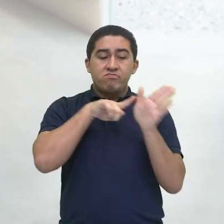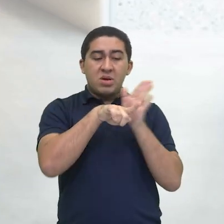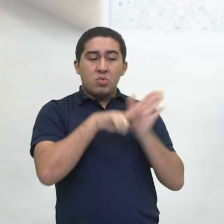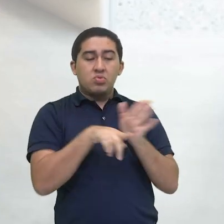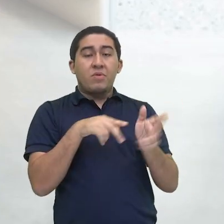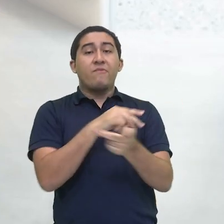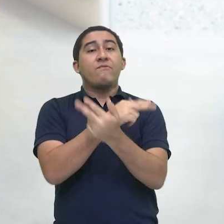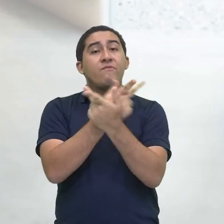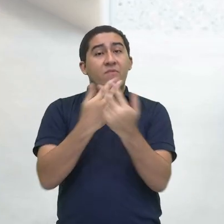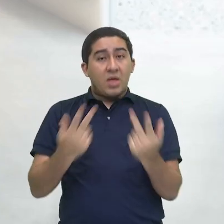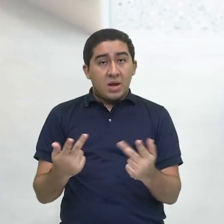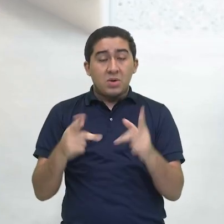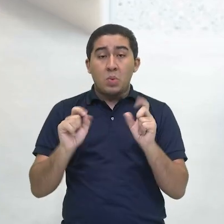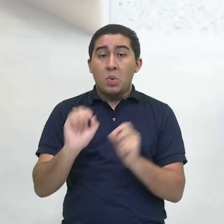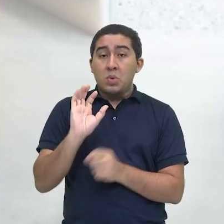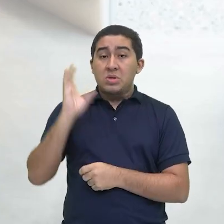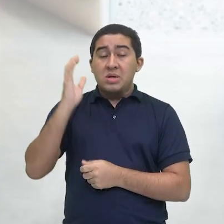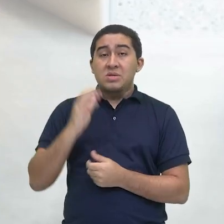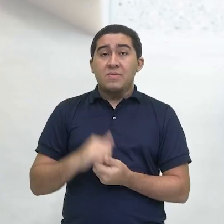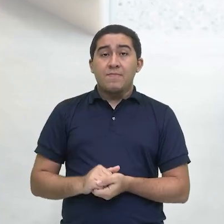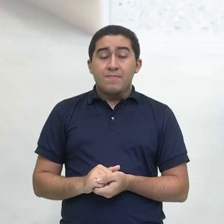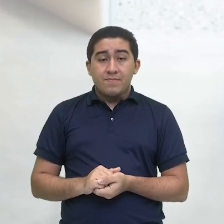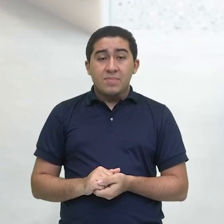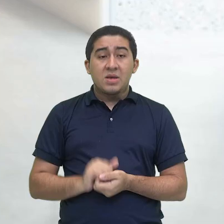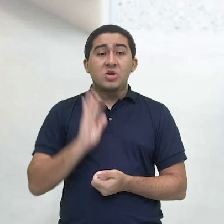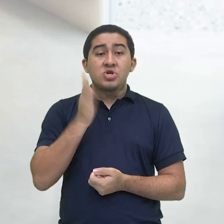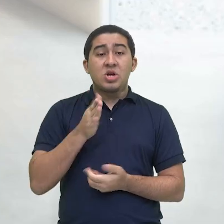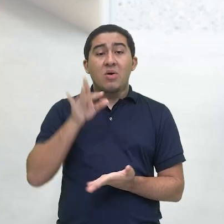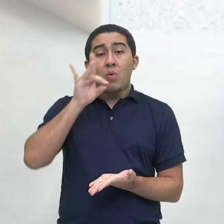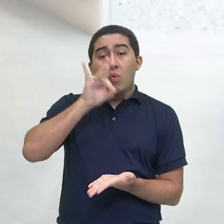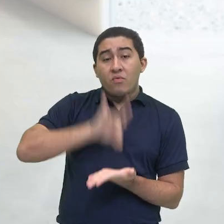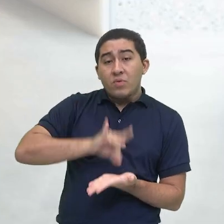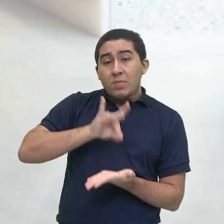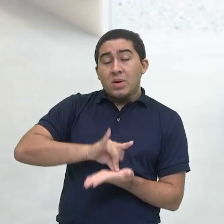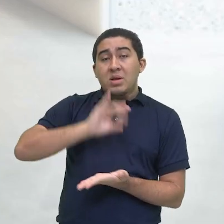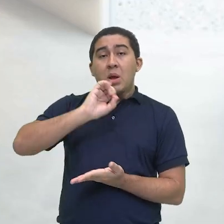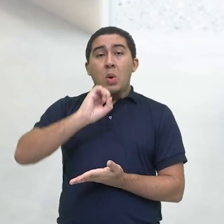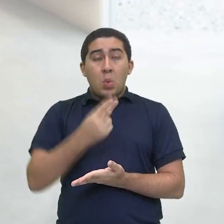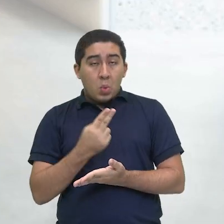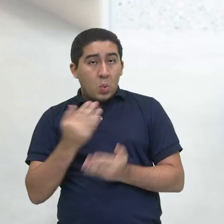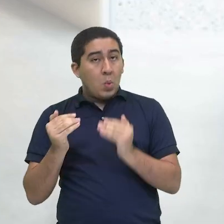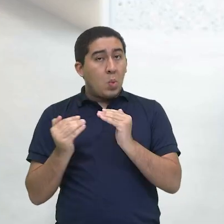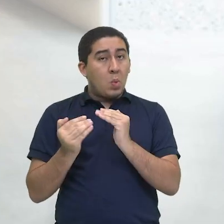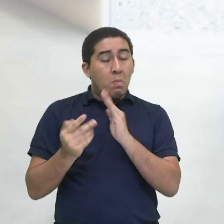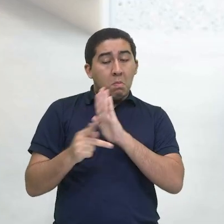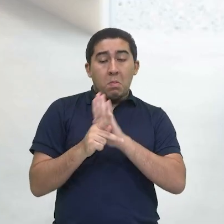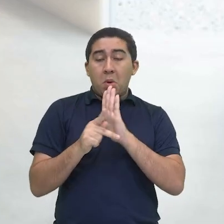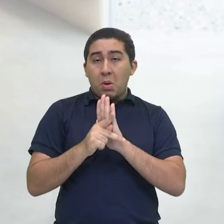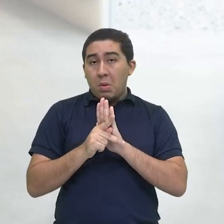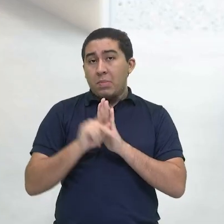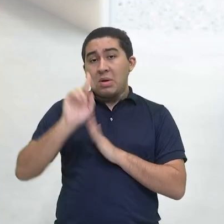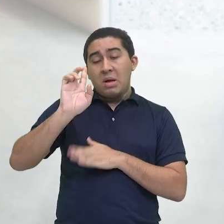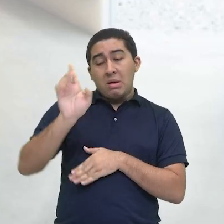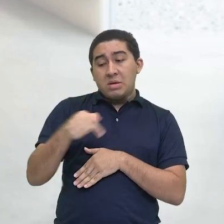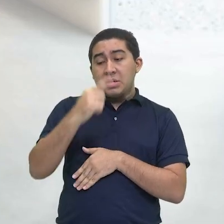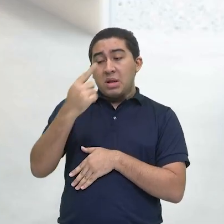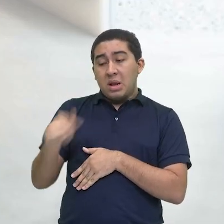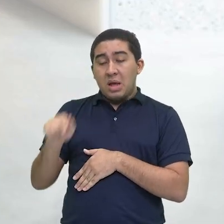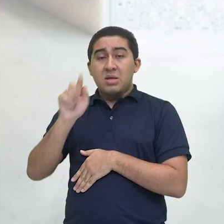perguntas, elas vão ser confirmadas ou refutadas por meio da